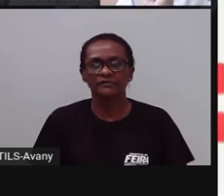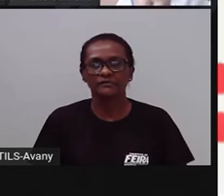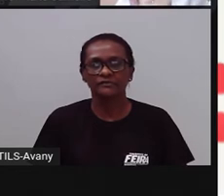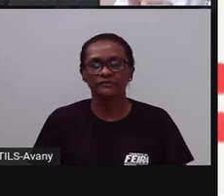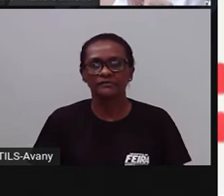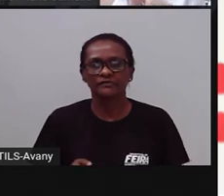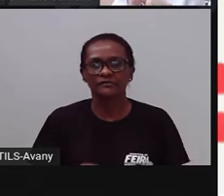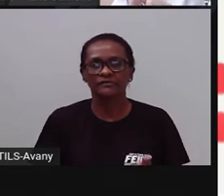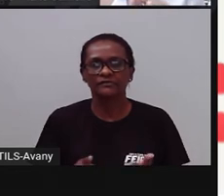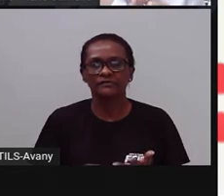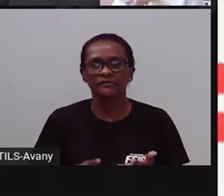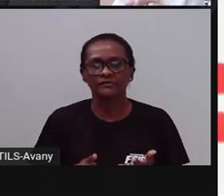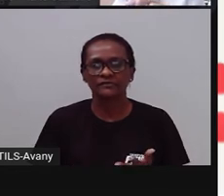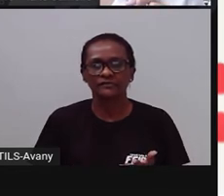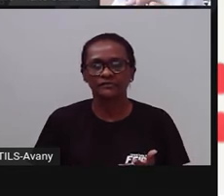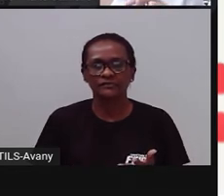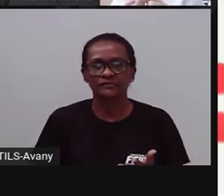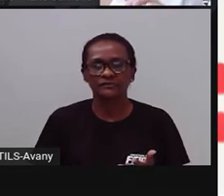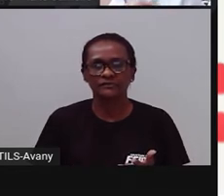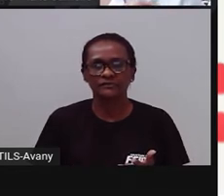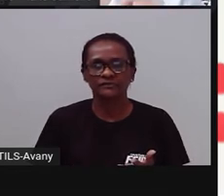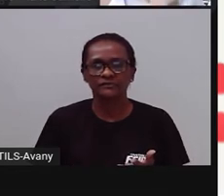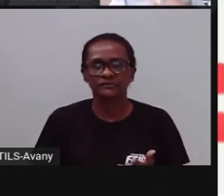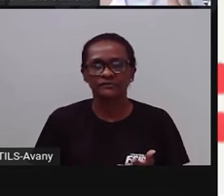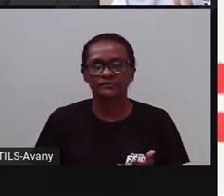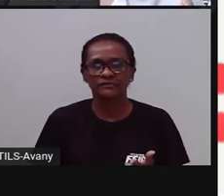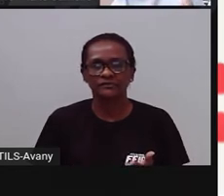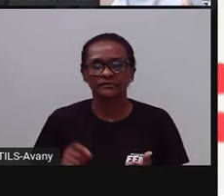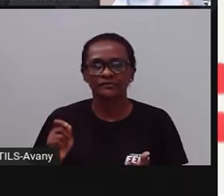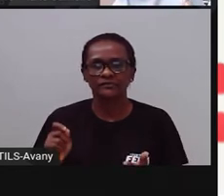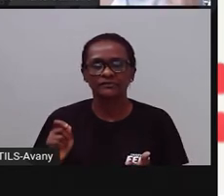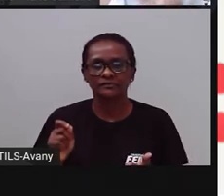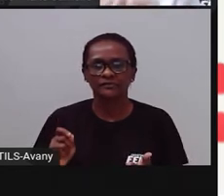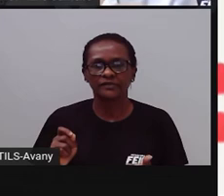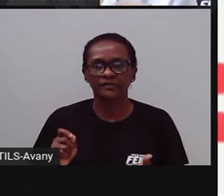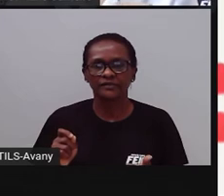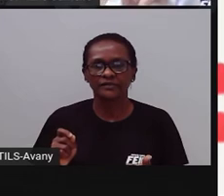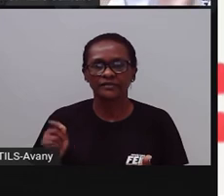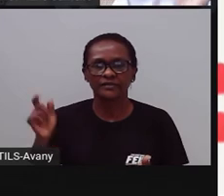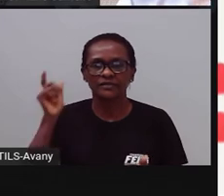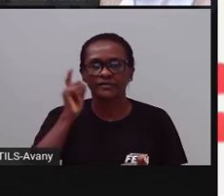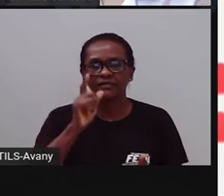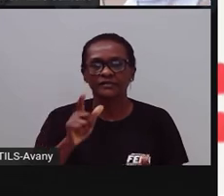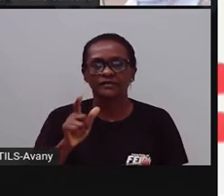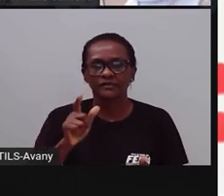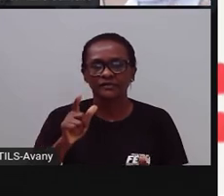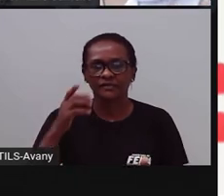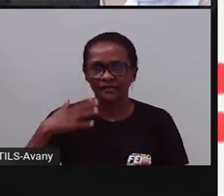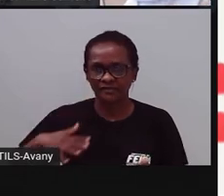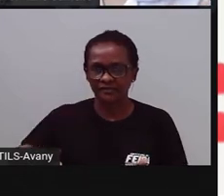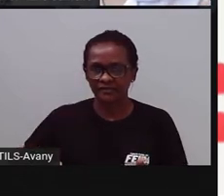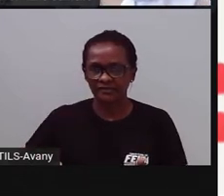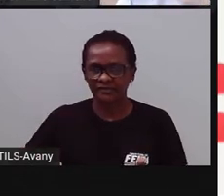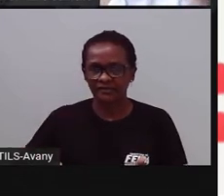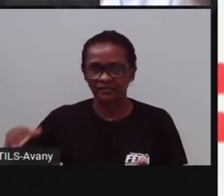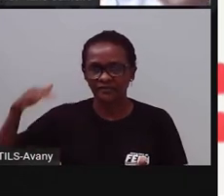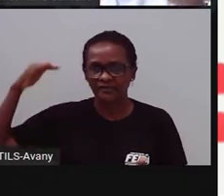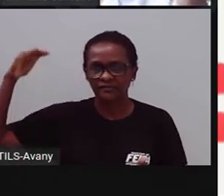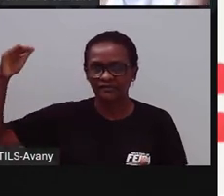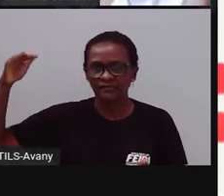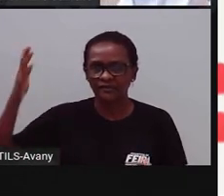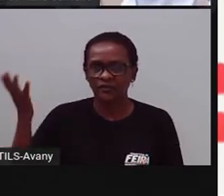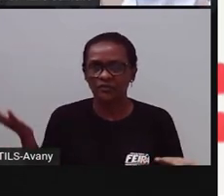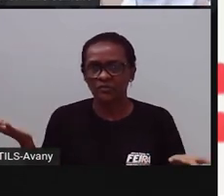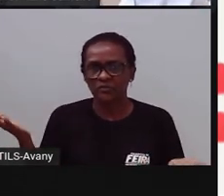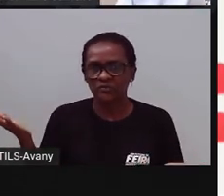esse tipo de convite aqui em dia Ana Júlia quem é que costuma receber adulto ou criança né